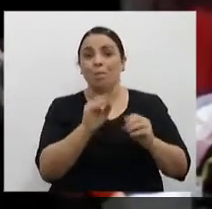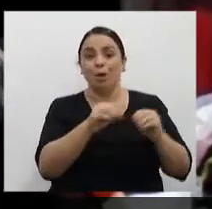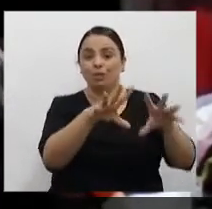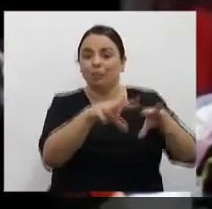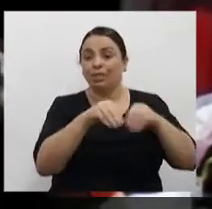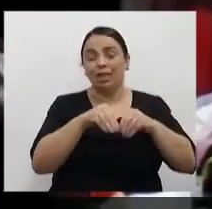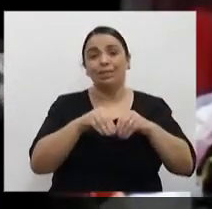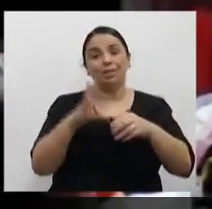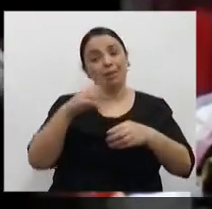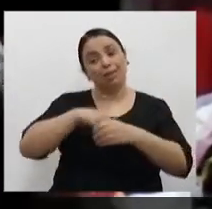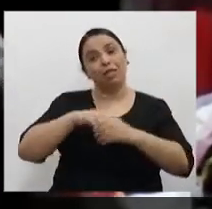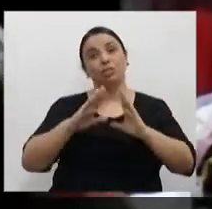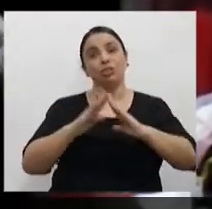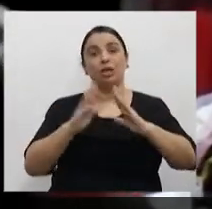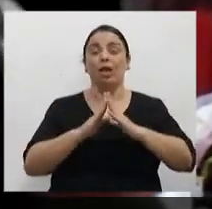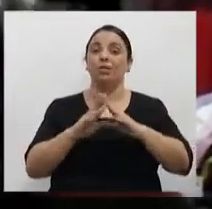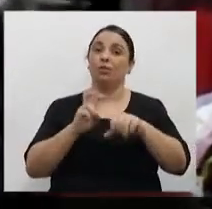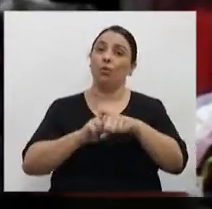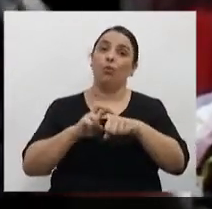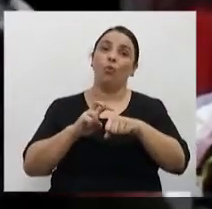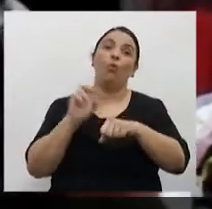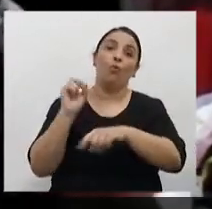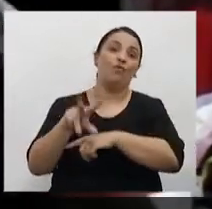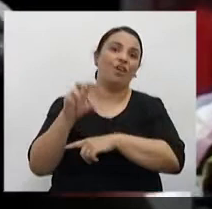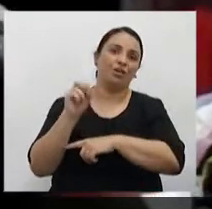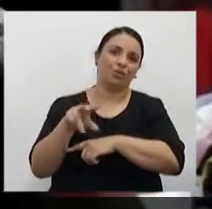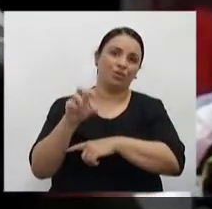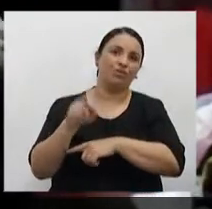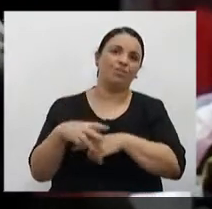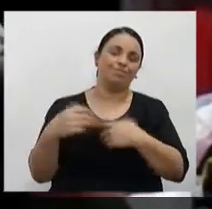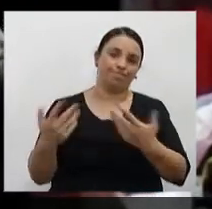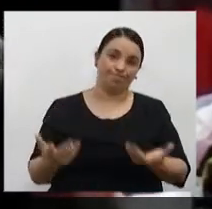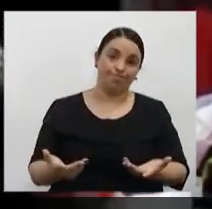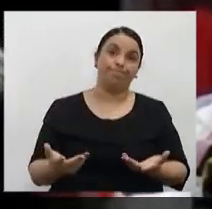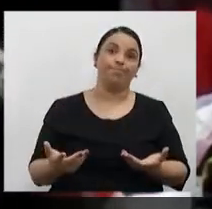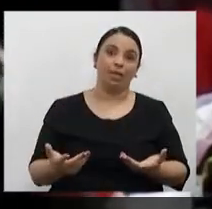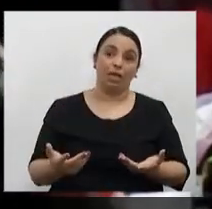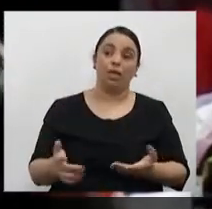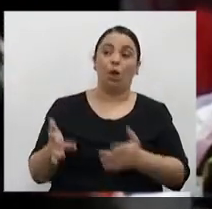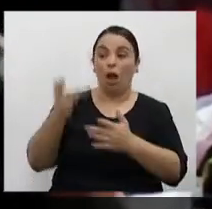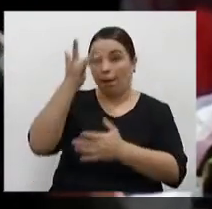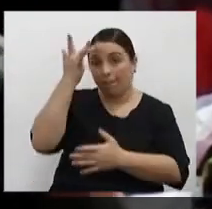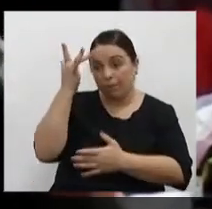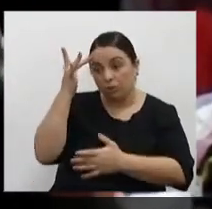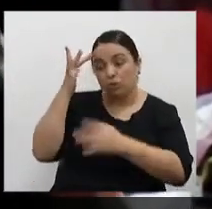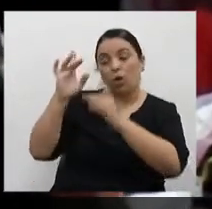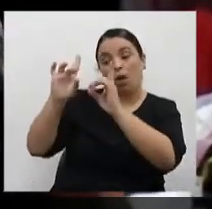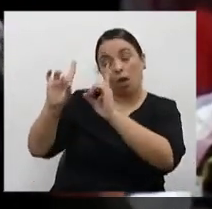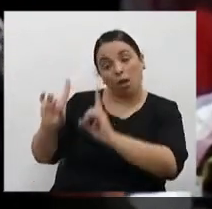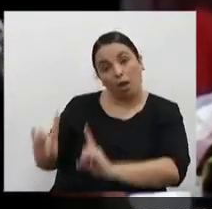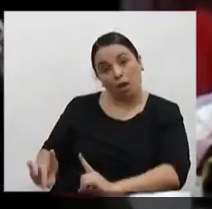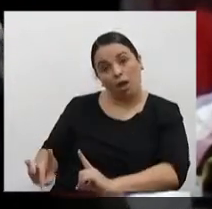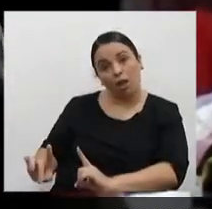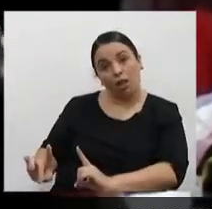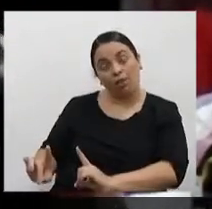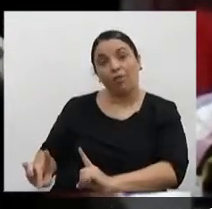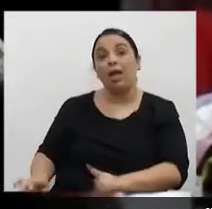infelizmente, o vírus. Então, eu acho que, além da pessoa com deficiência, no geral, os cuidadores,